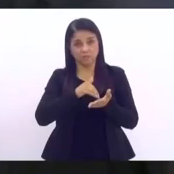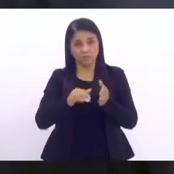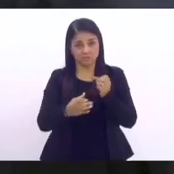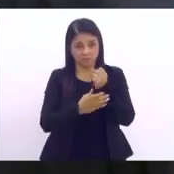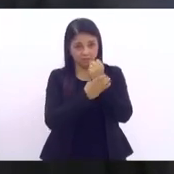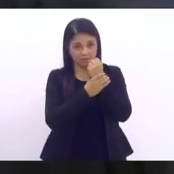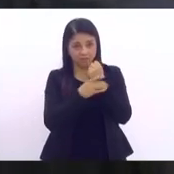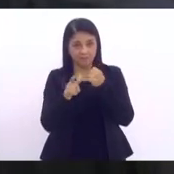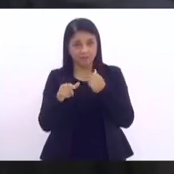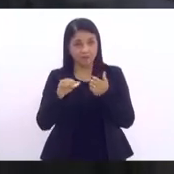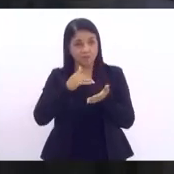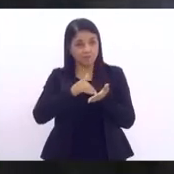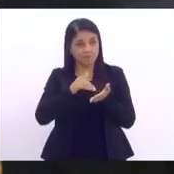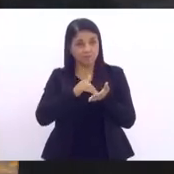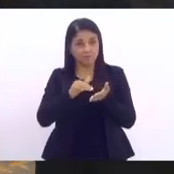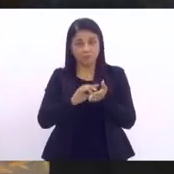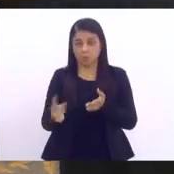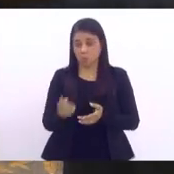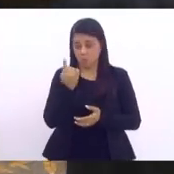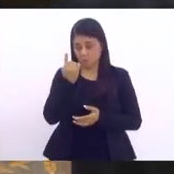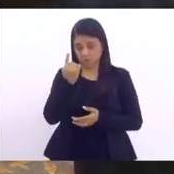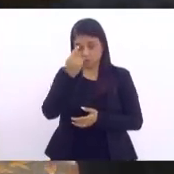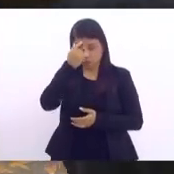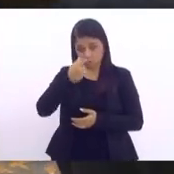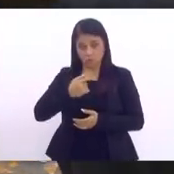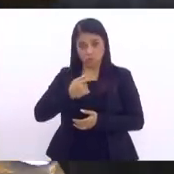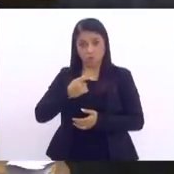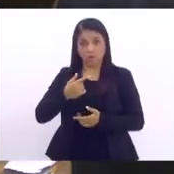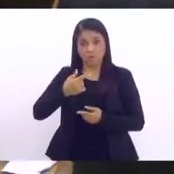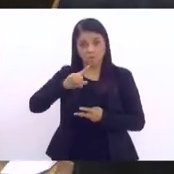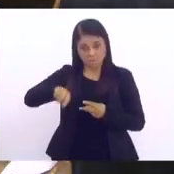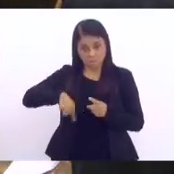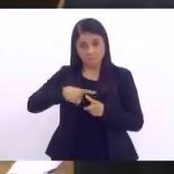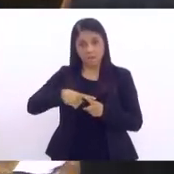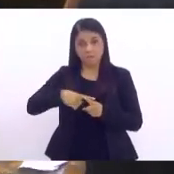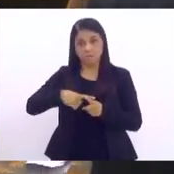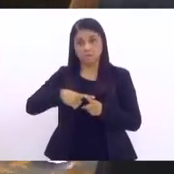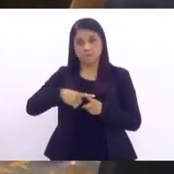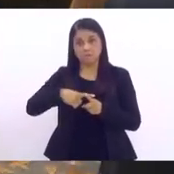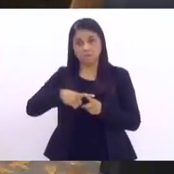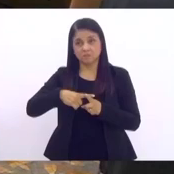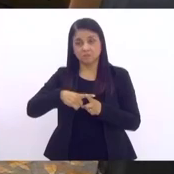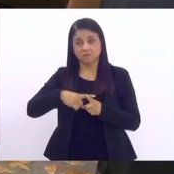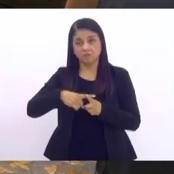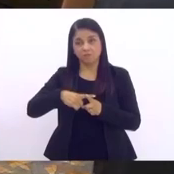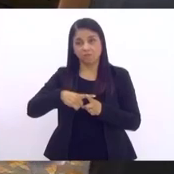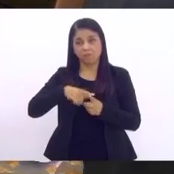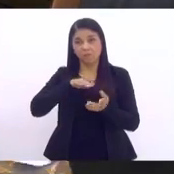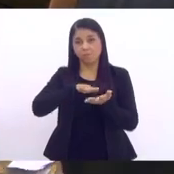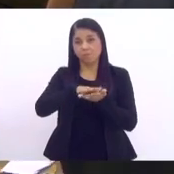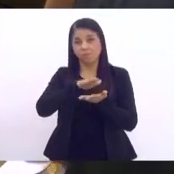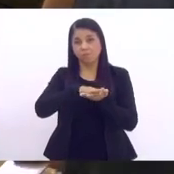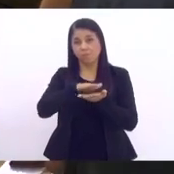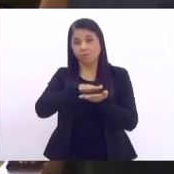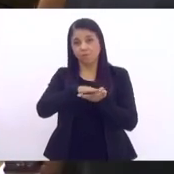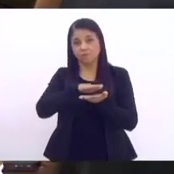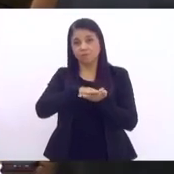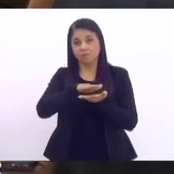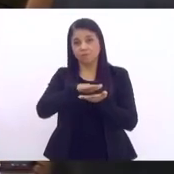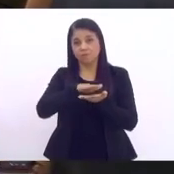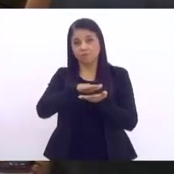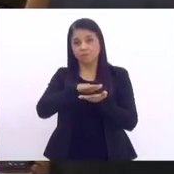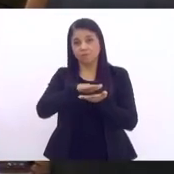só. Agora surgiram mais... Foi publicado agora uma estrutura. Mas qual vai